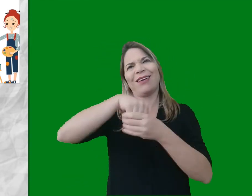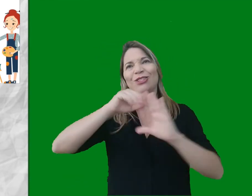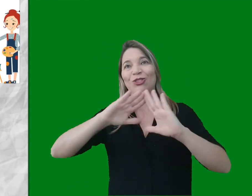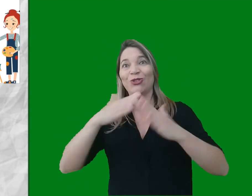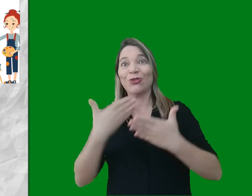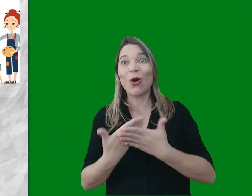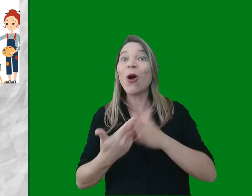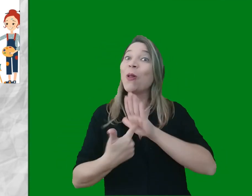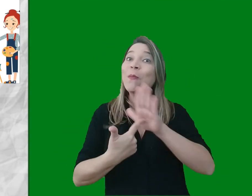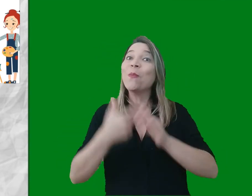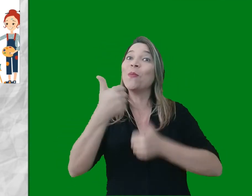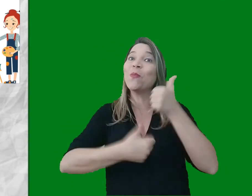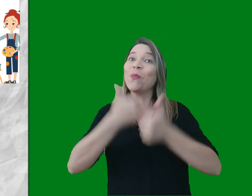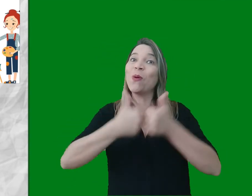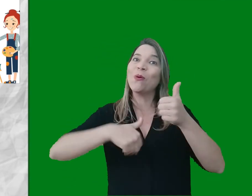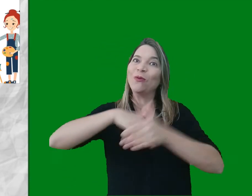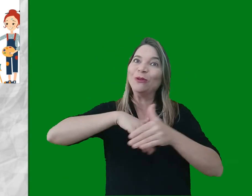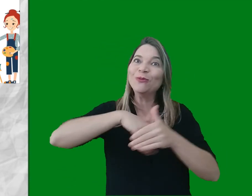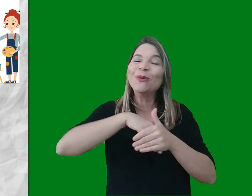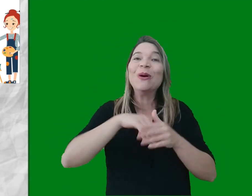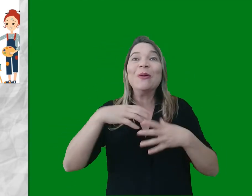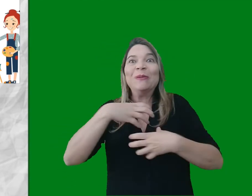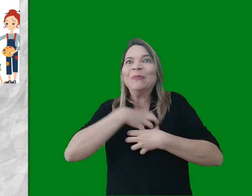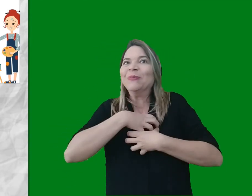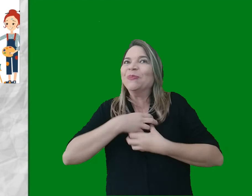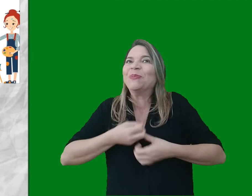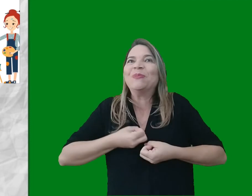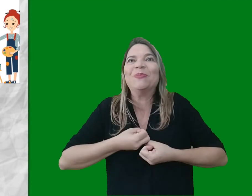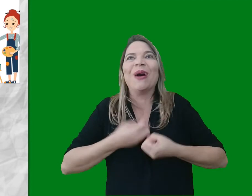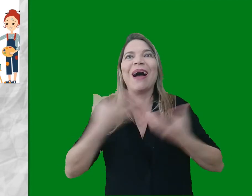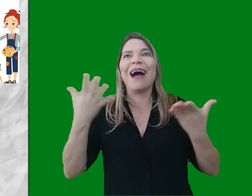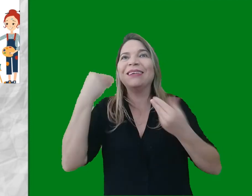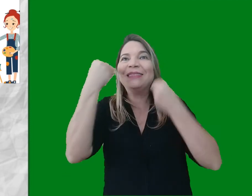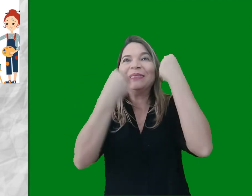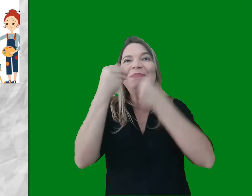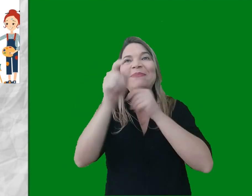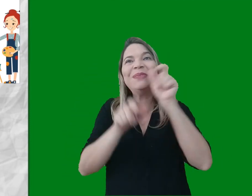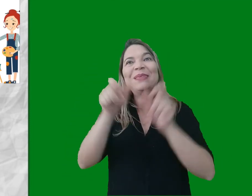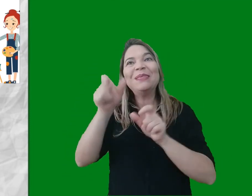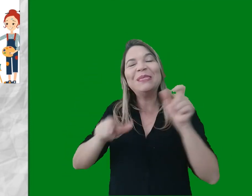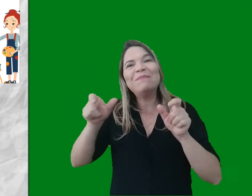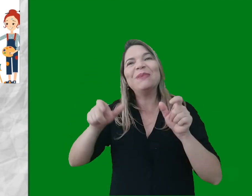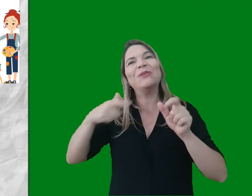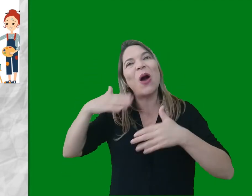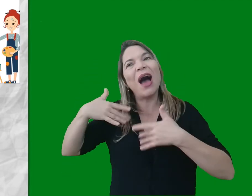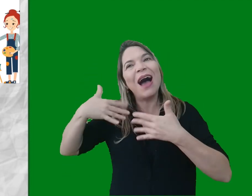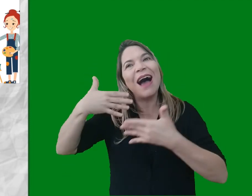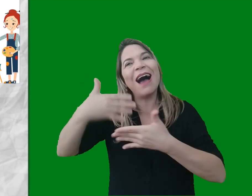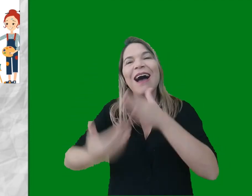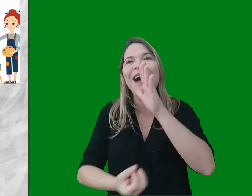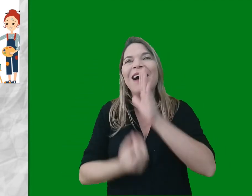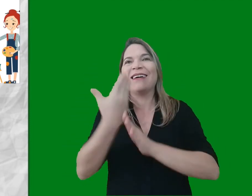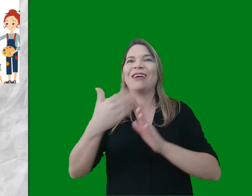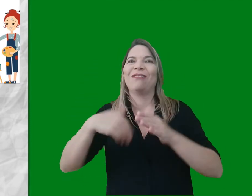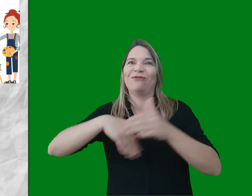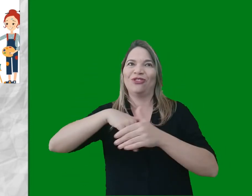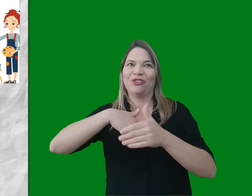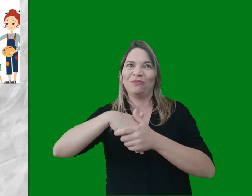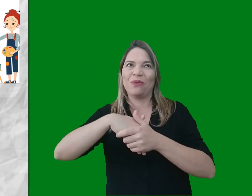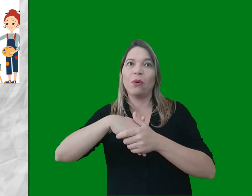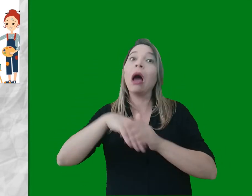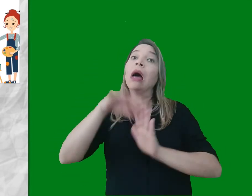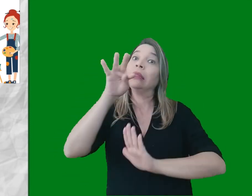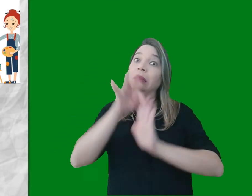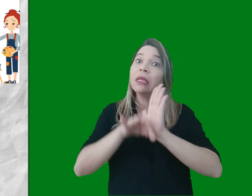como o futebol, e transmitem múltiplos sentimentos e experiências que subsidiaram a sua construção. No texto, os autores elencam